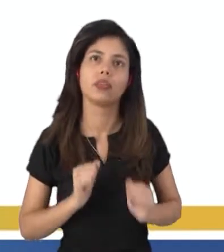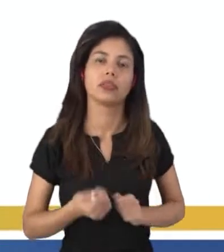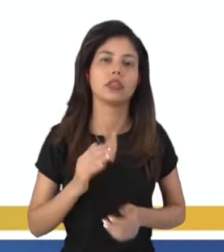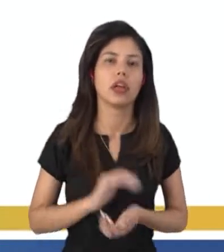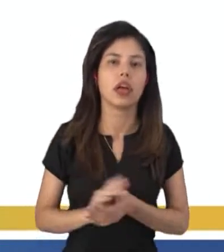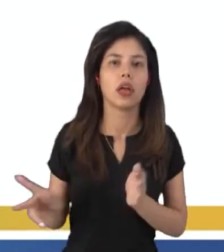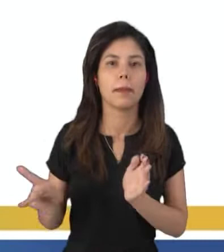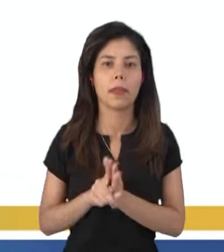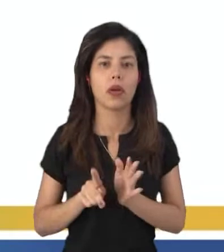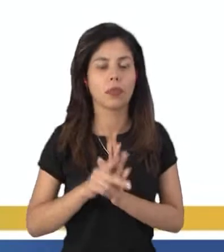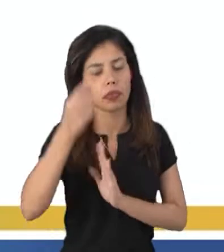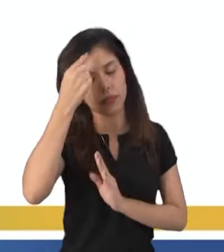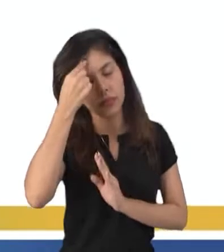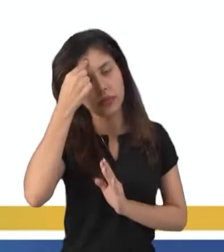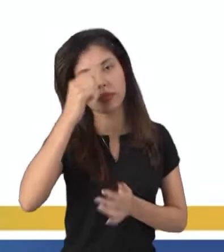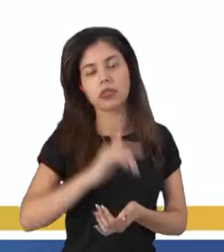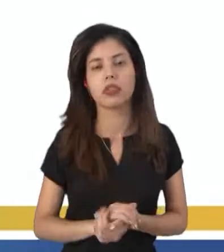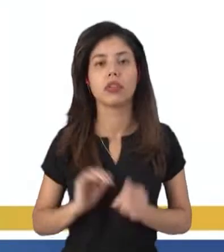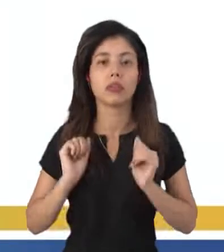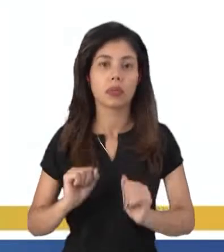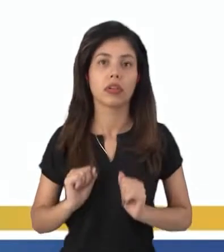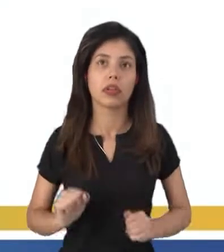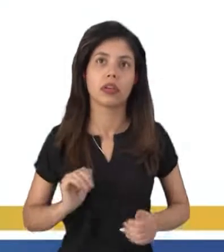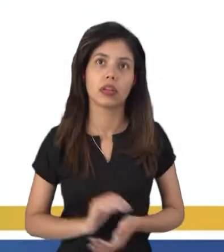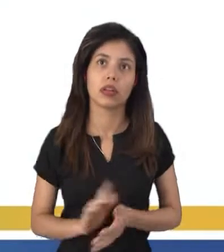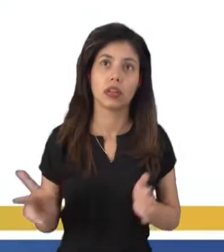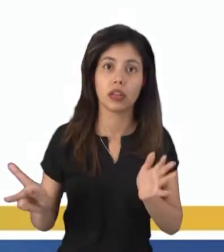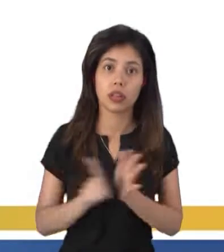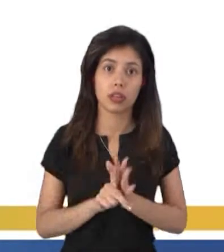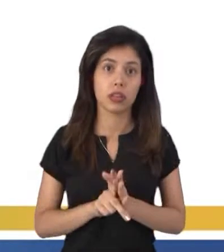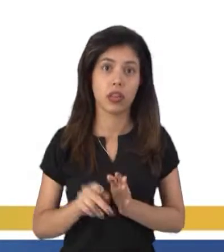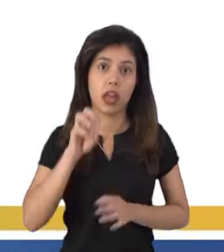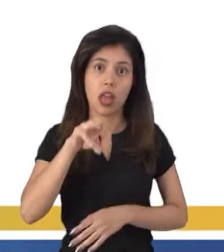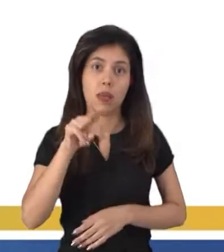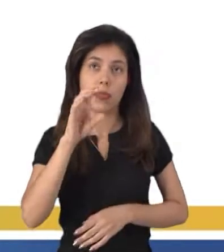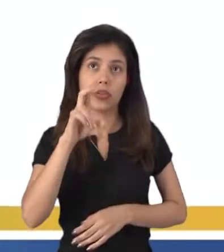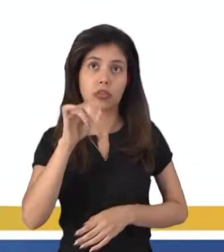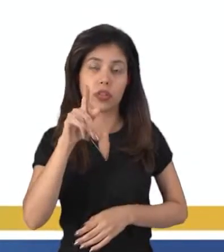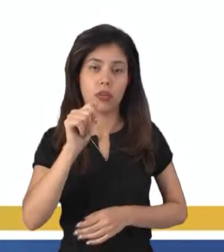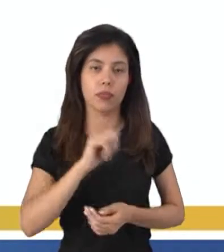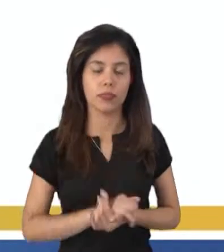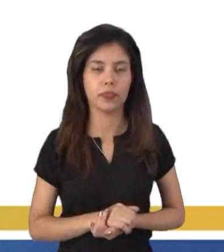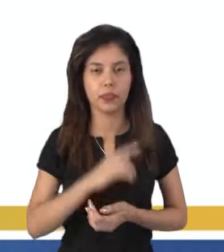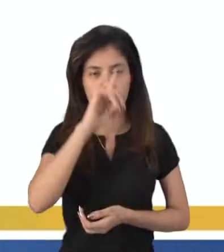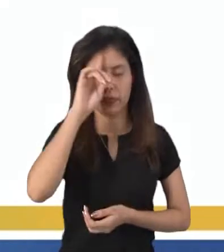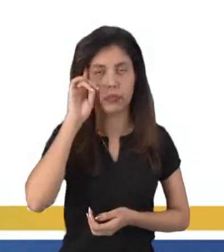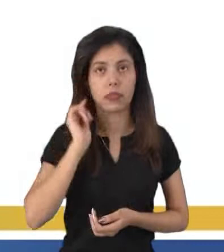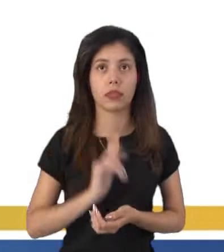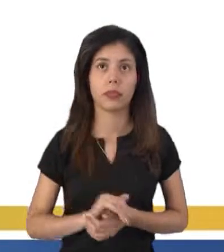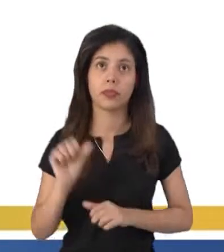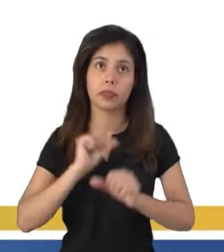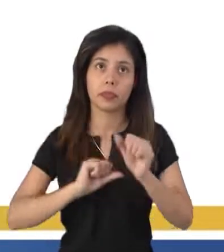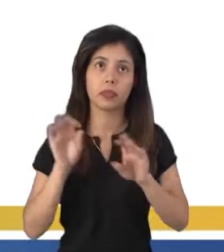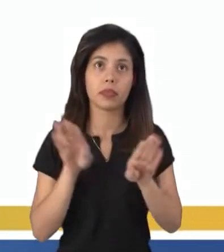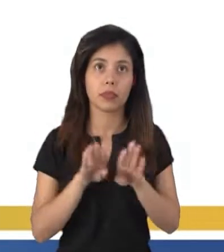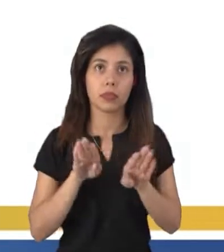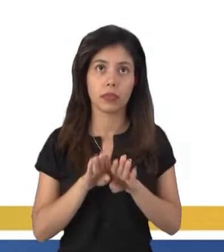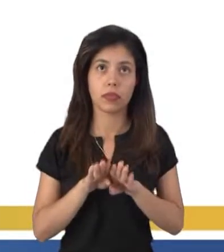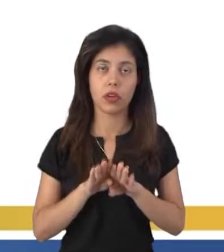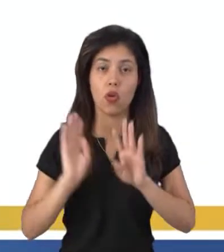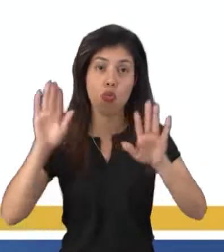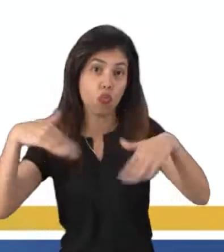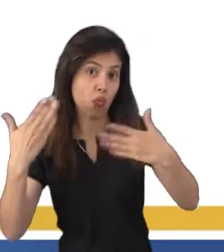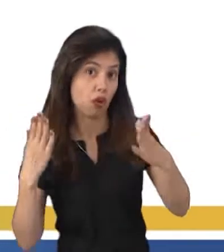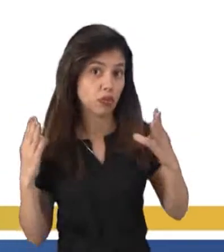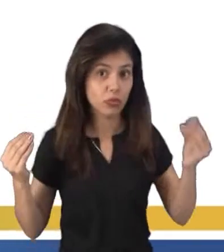na nossa consciência, pode ser alterações até no nosso estado emocional, tá? E essas alterações vão depender do tipo de